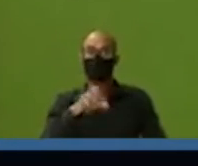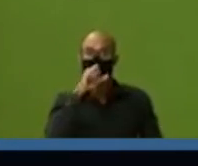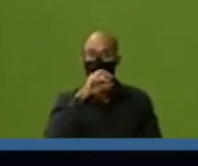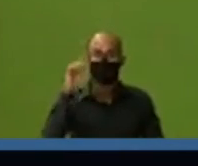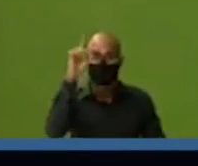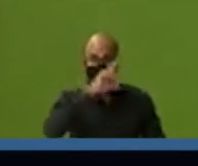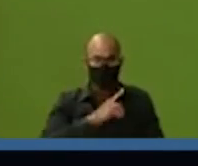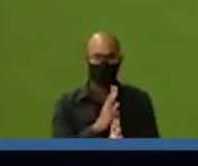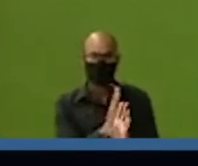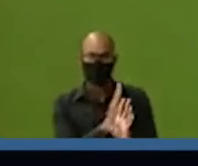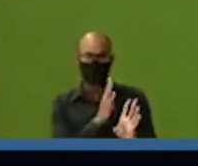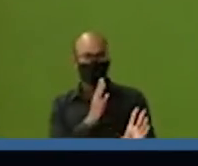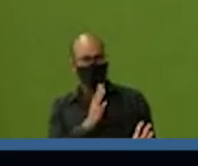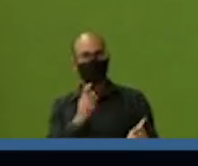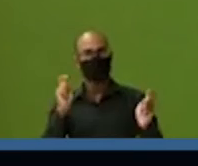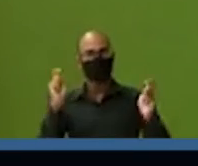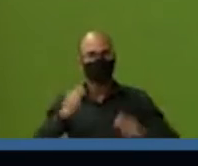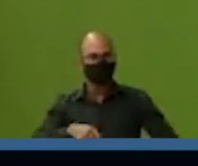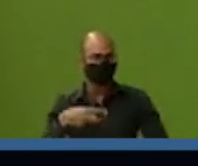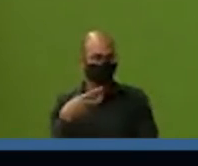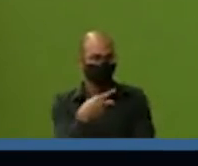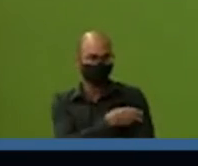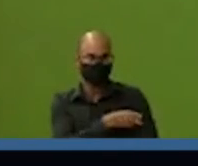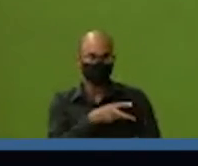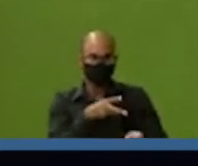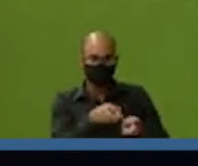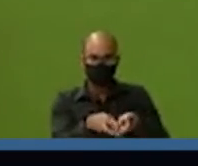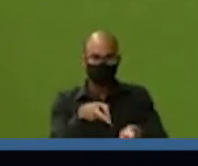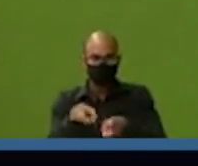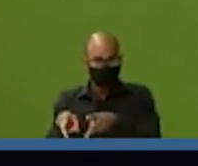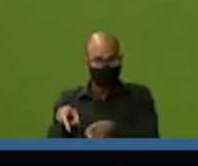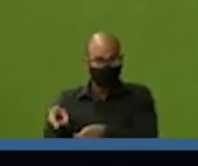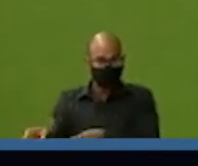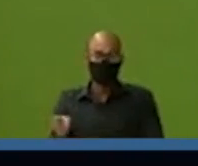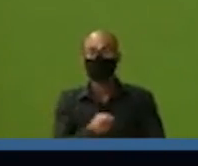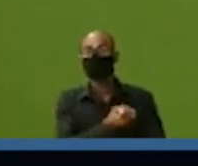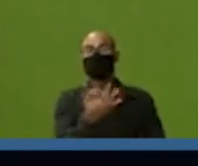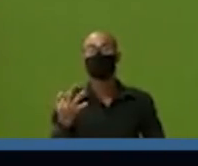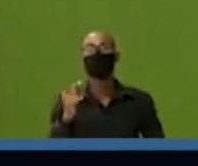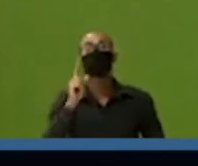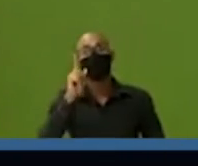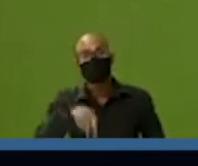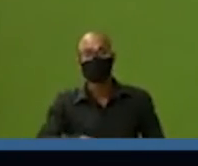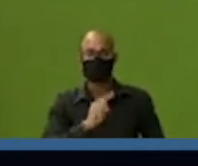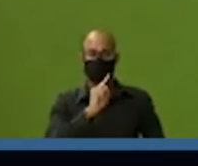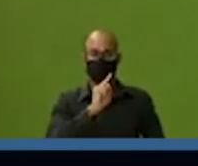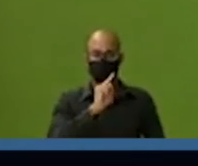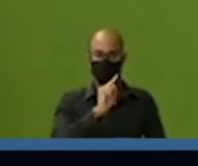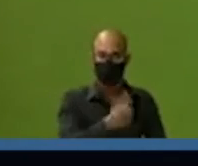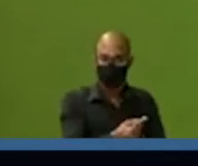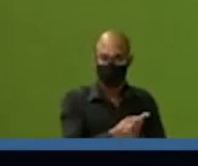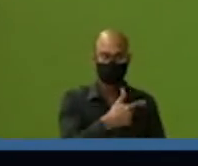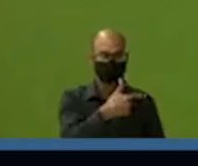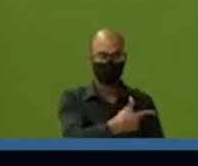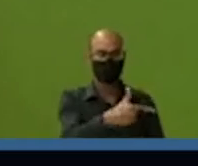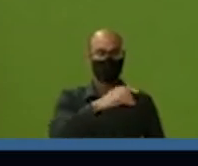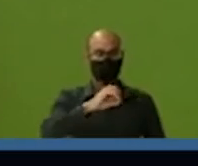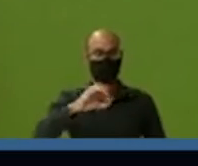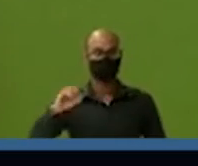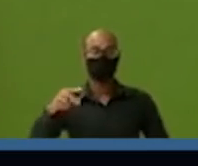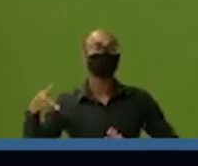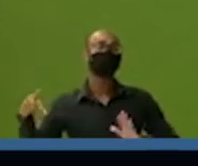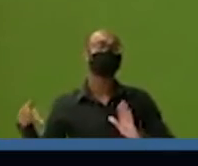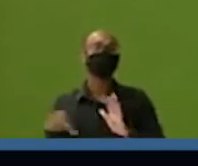domingo. E desse quantitativo de vacinas, 1.200 foram para